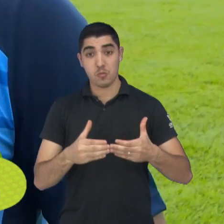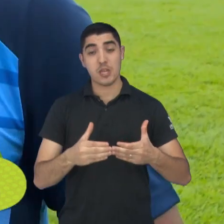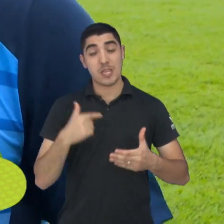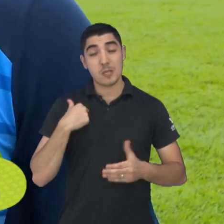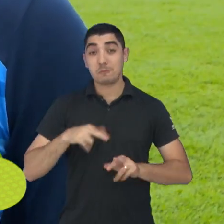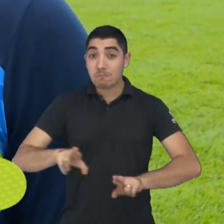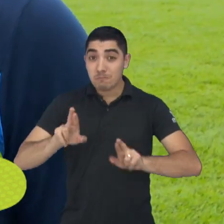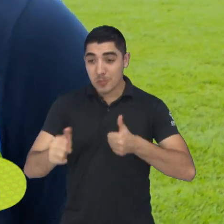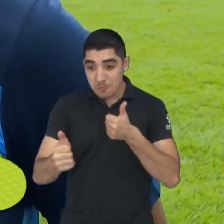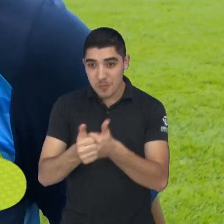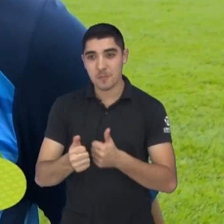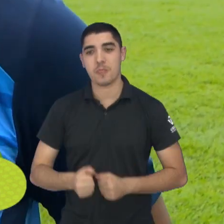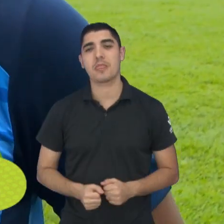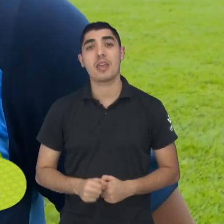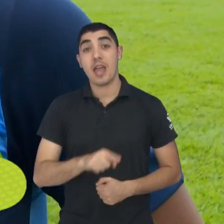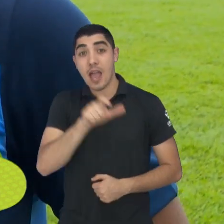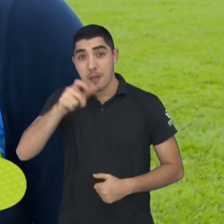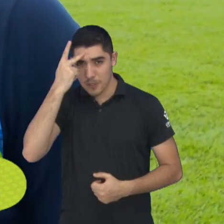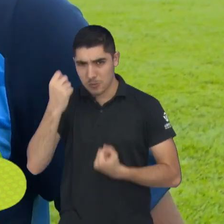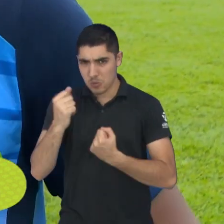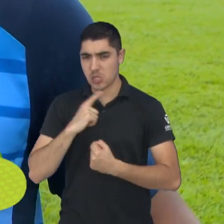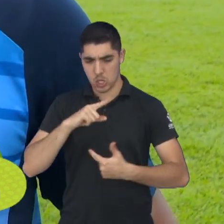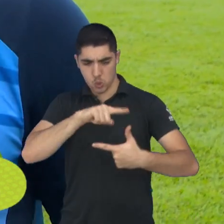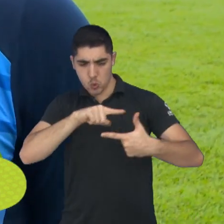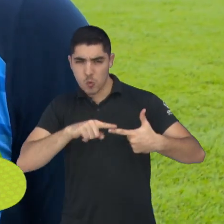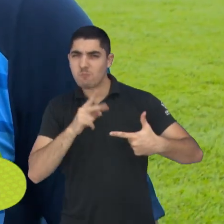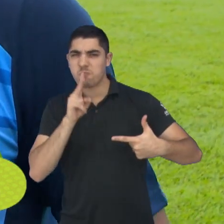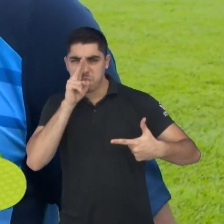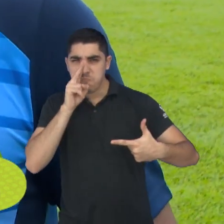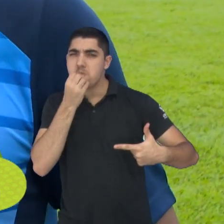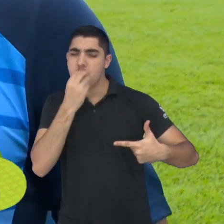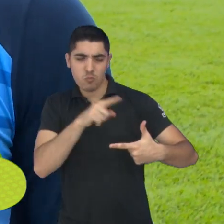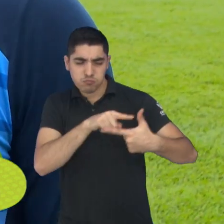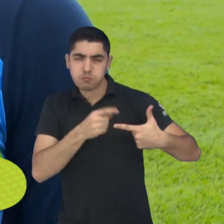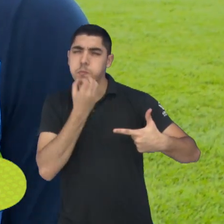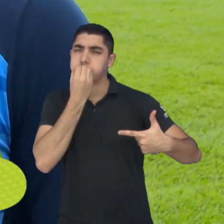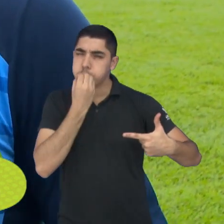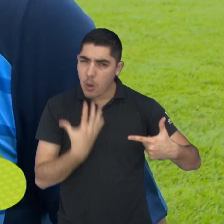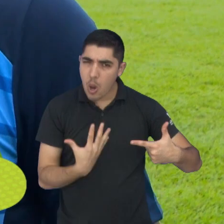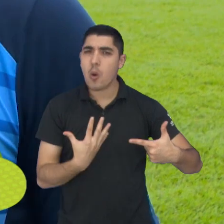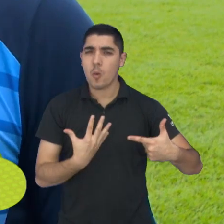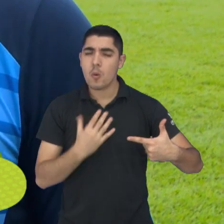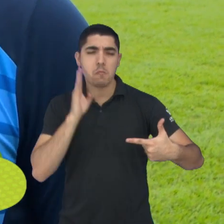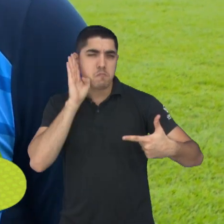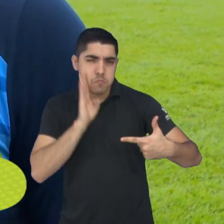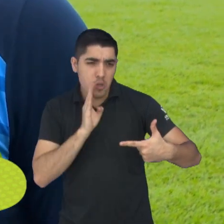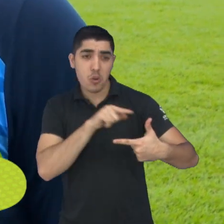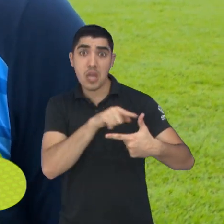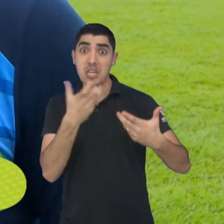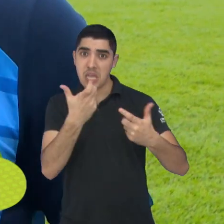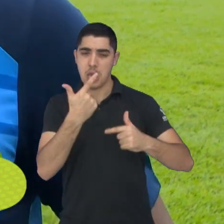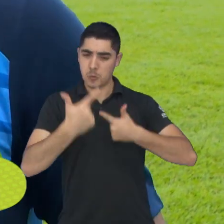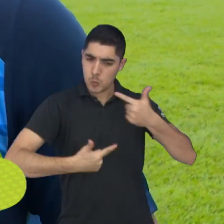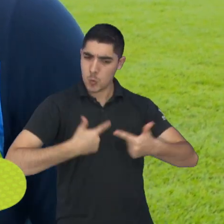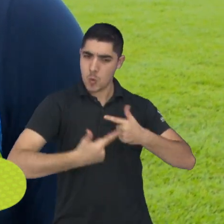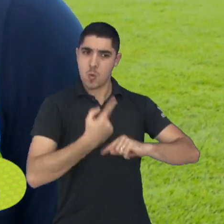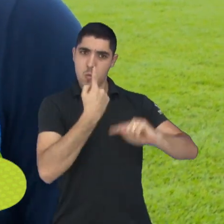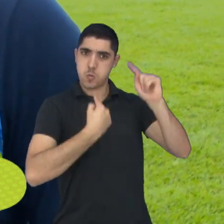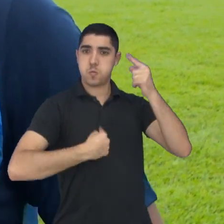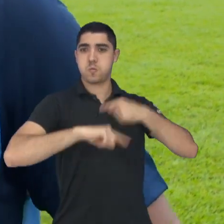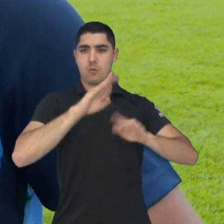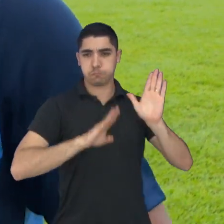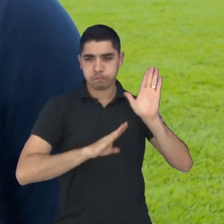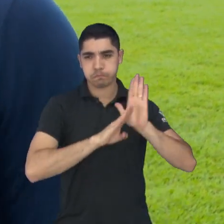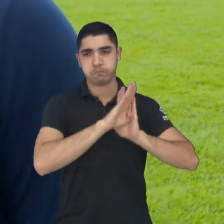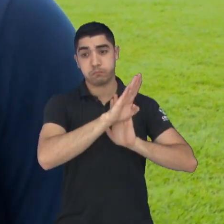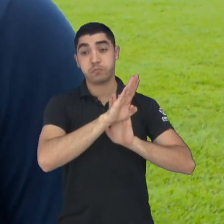esperado. A torcida pode esperar isso, pode esperar 2 grandes goleiros, pessoas do bem, pessoas que querem trabalhar, que querem evoluir, e a ideia é realmente colocar esses